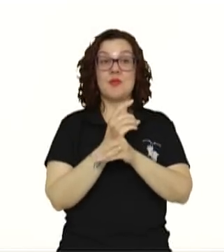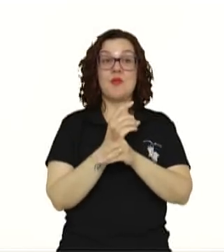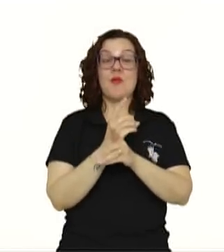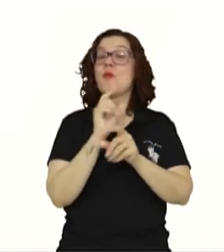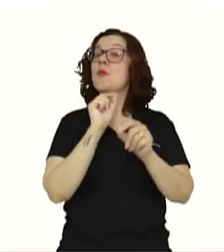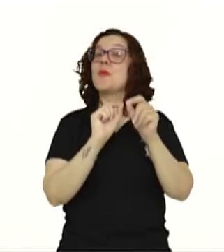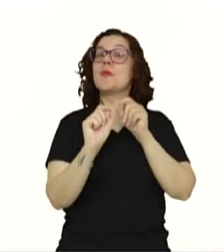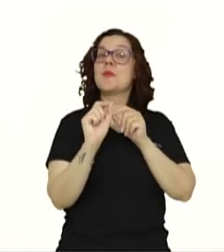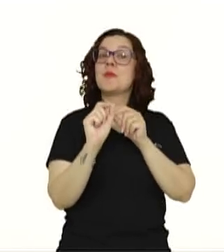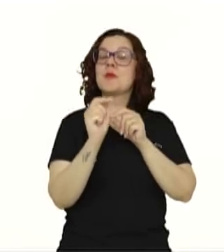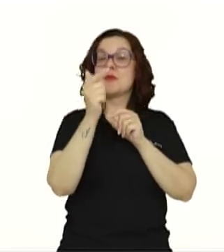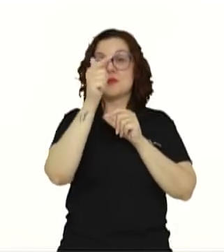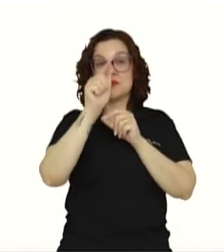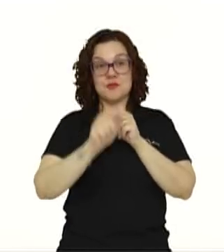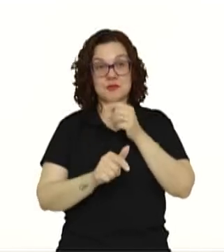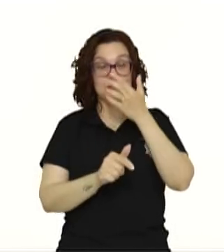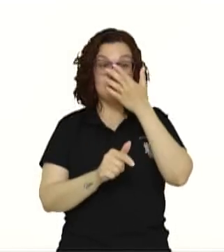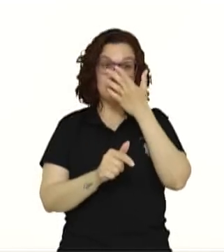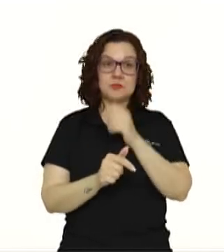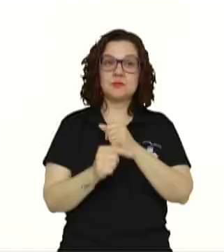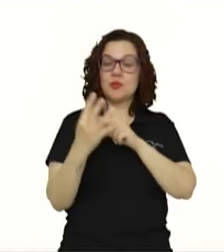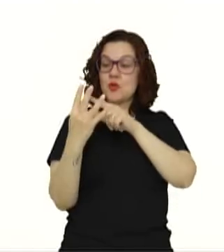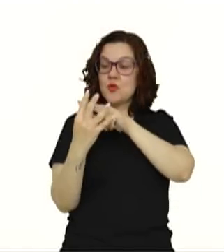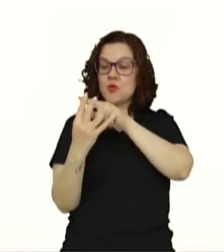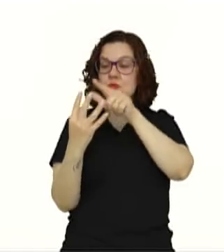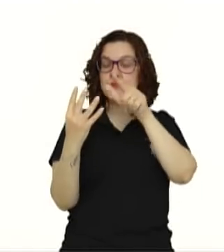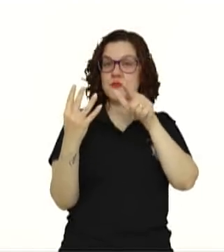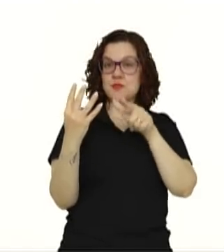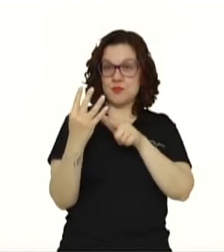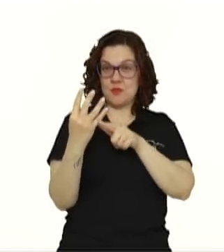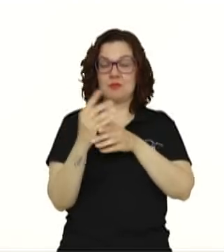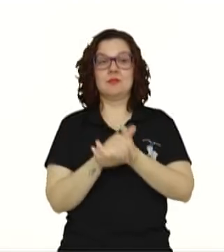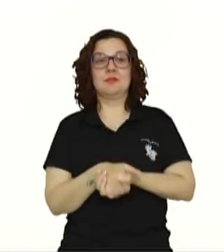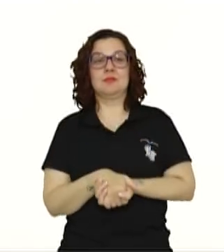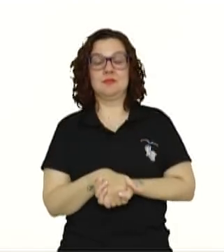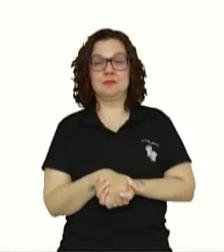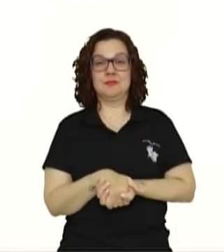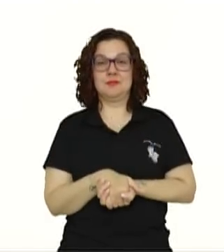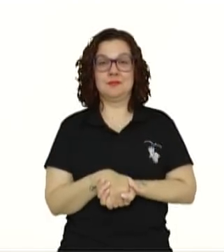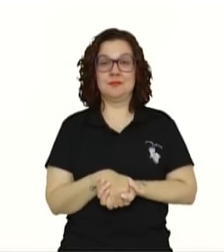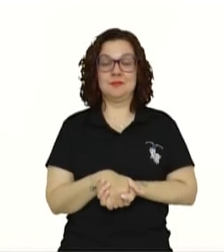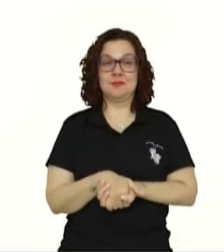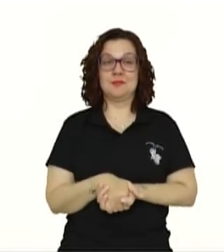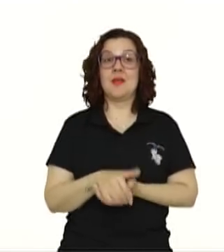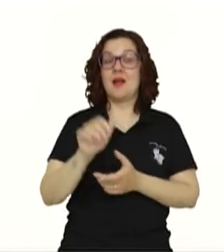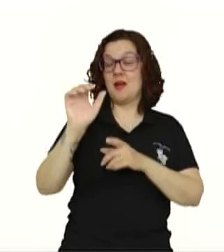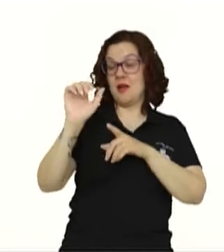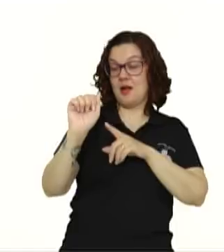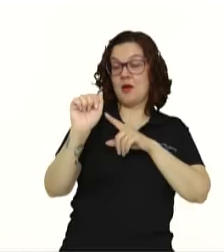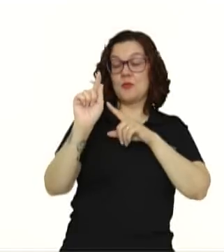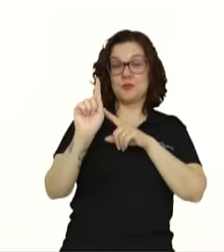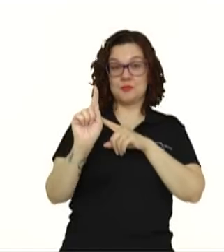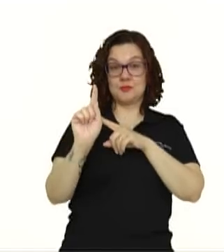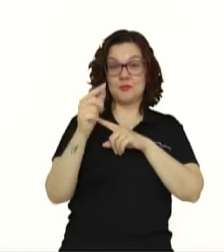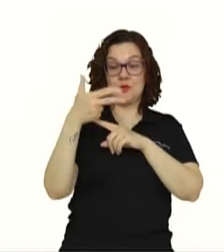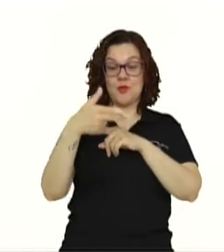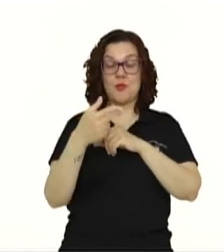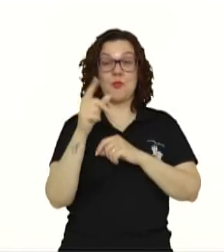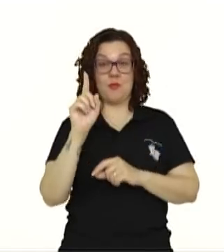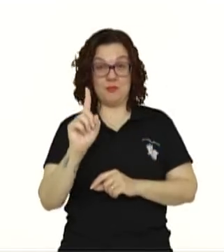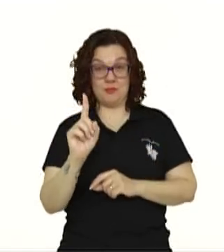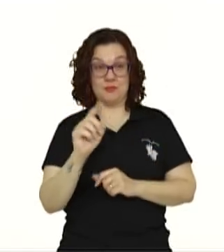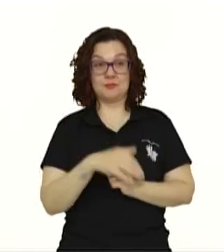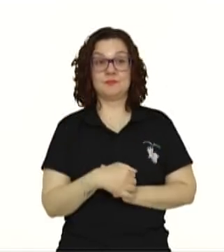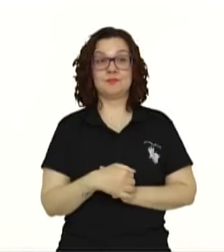ó. De novo, definir os 4 primeiros termos dessa sequência dada por A1 igual a